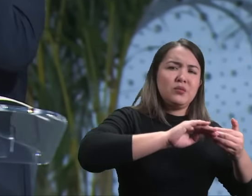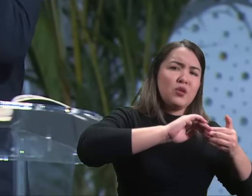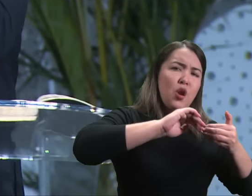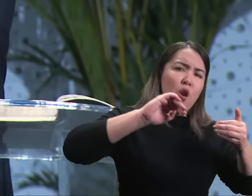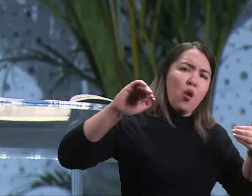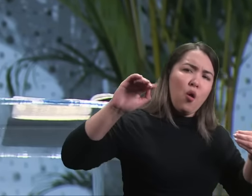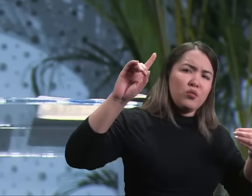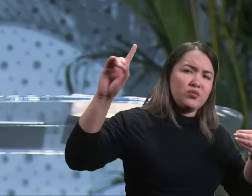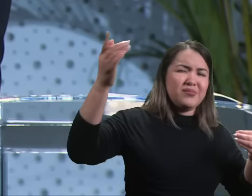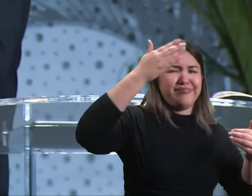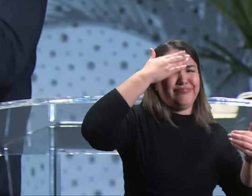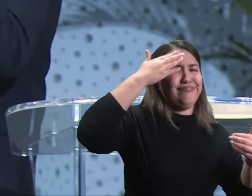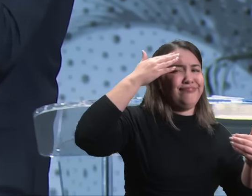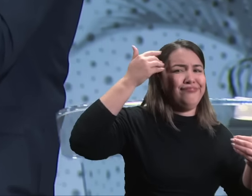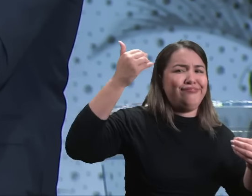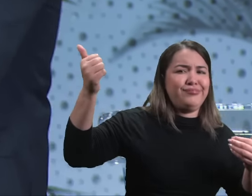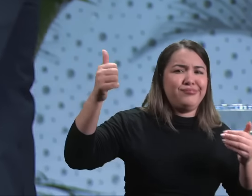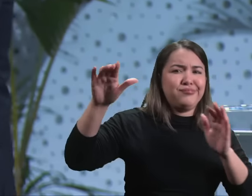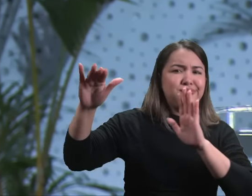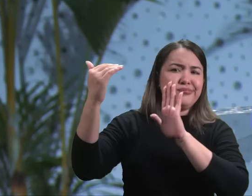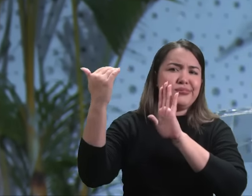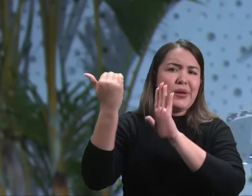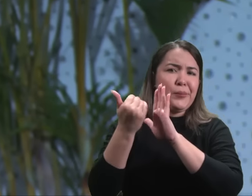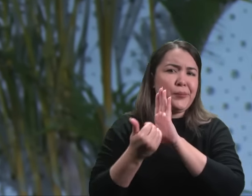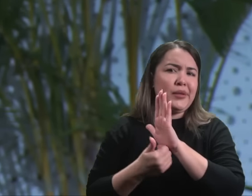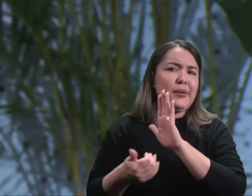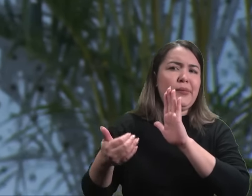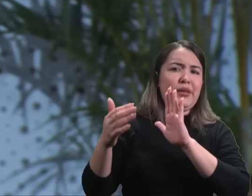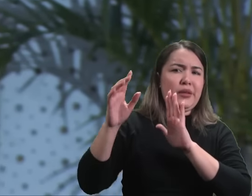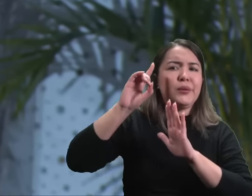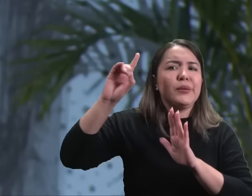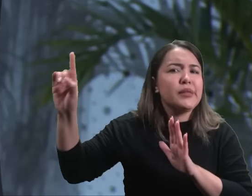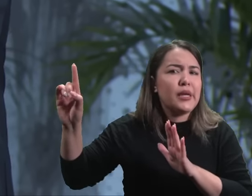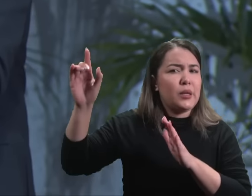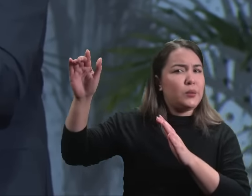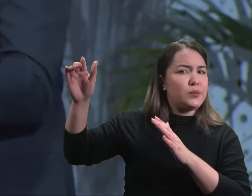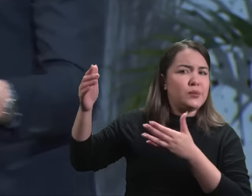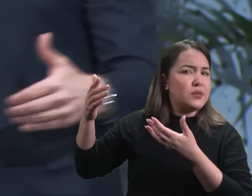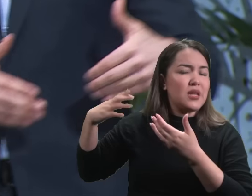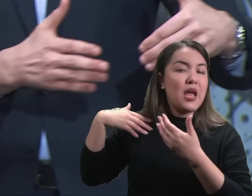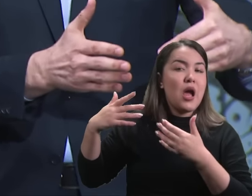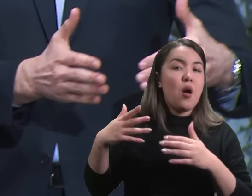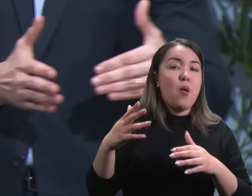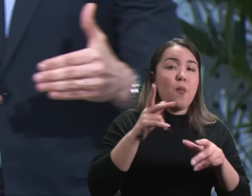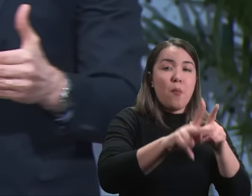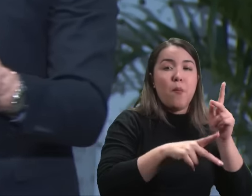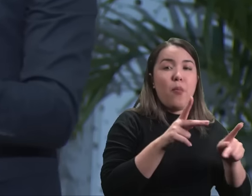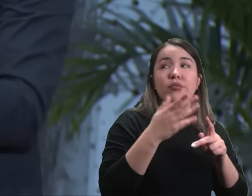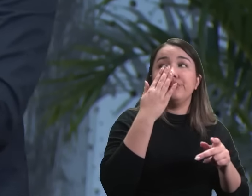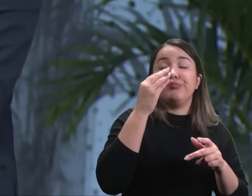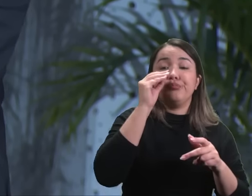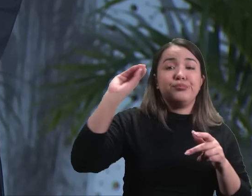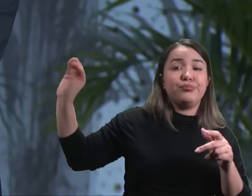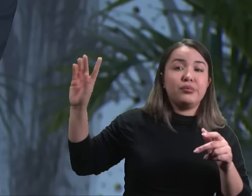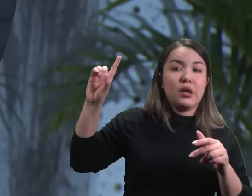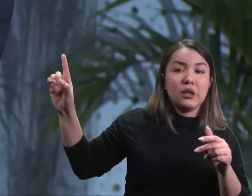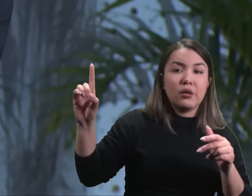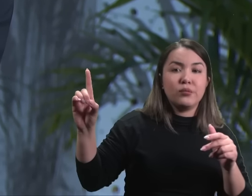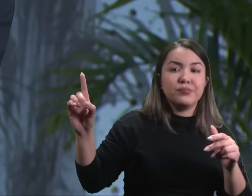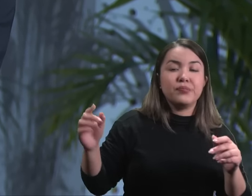e se esquecendo dos princípios e das Revelações de quem era Deus Deus os dirige para o